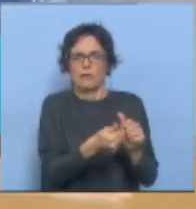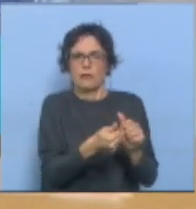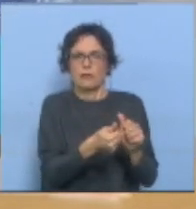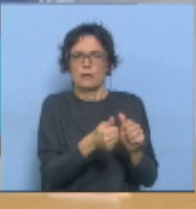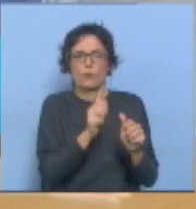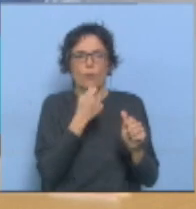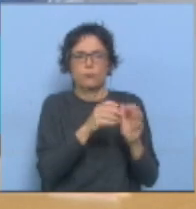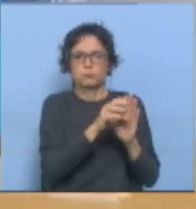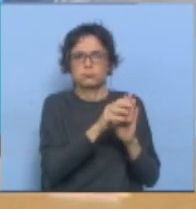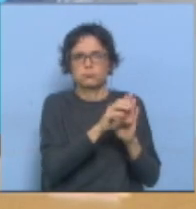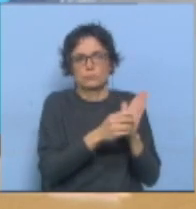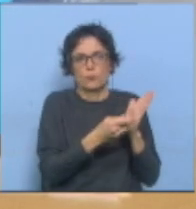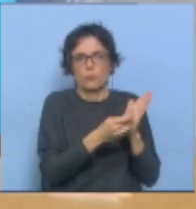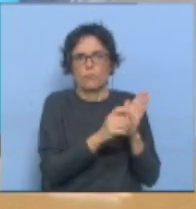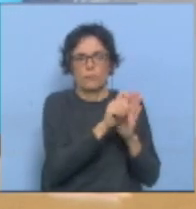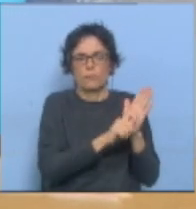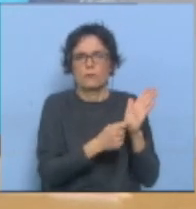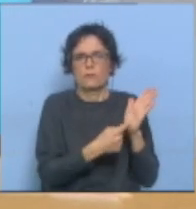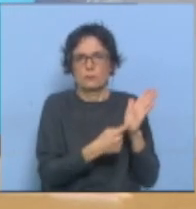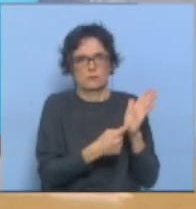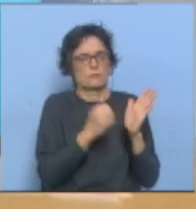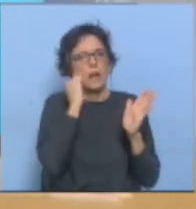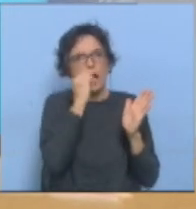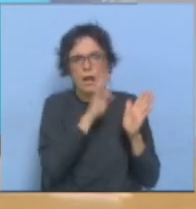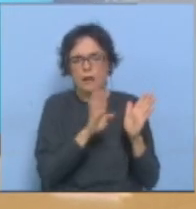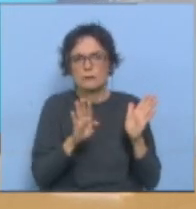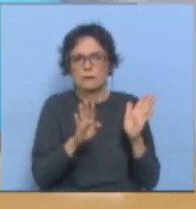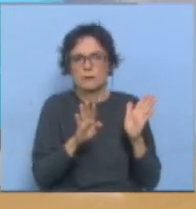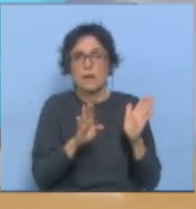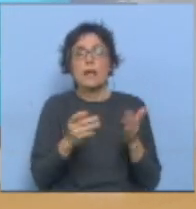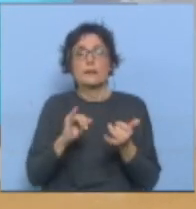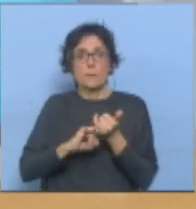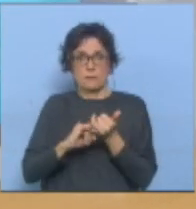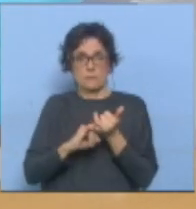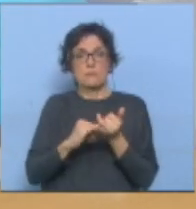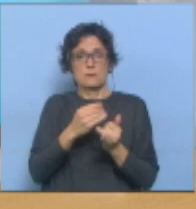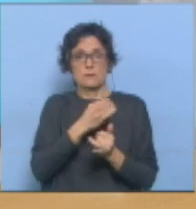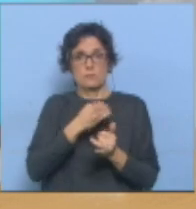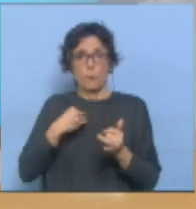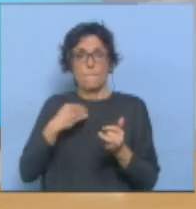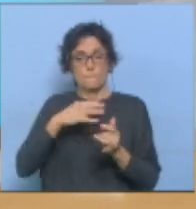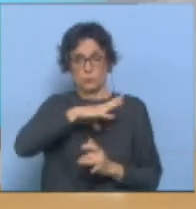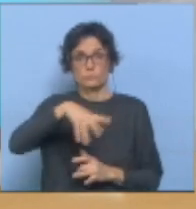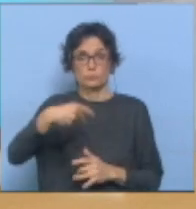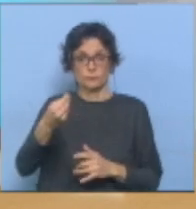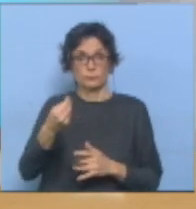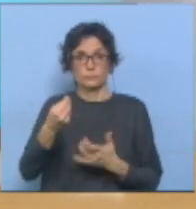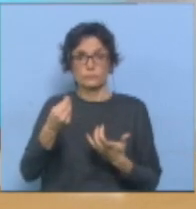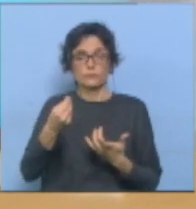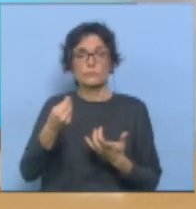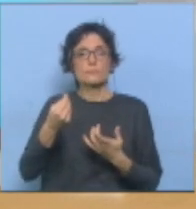extrema. Acrescenta-se que a Associação Médica Mundial proclamou há poucas semanas, de